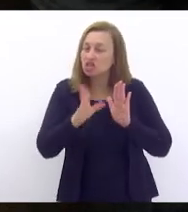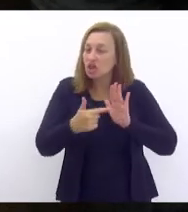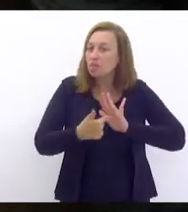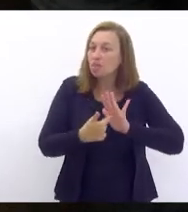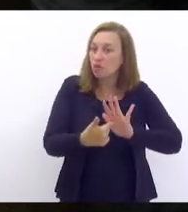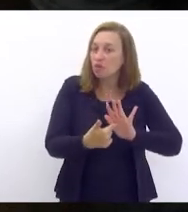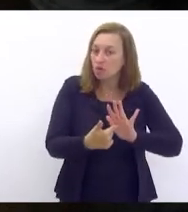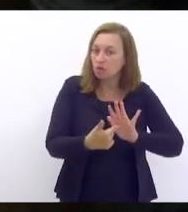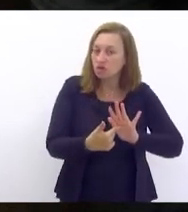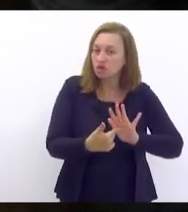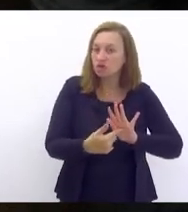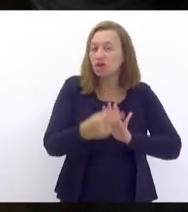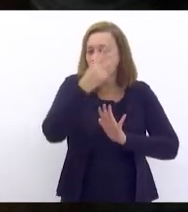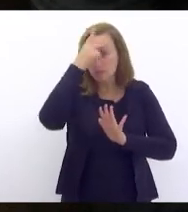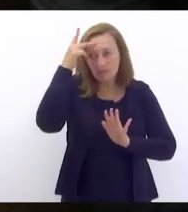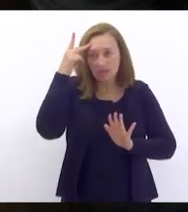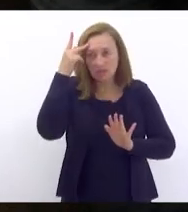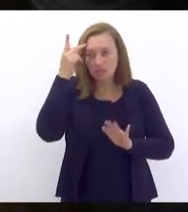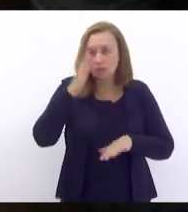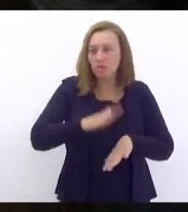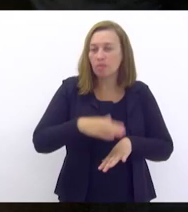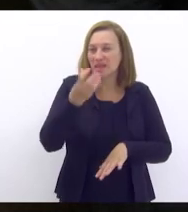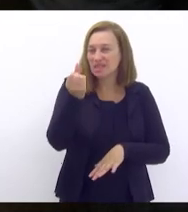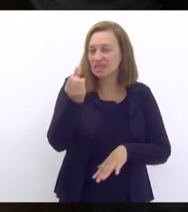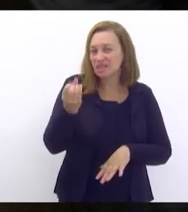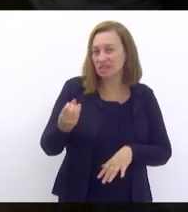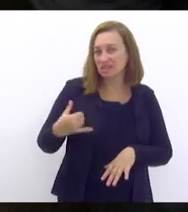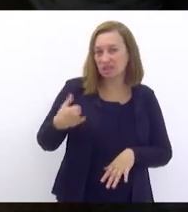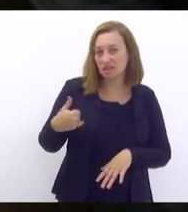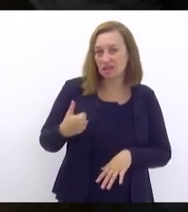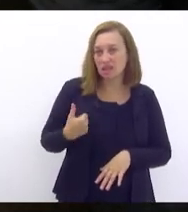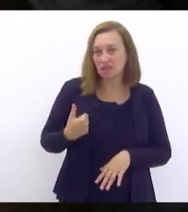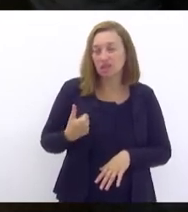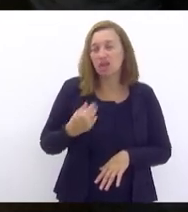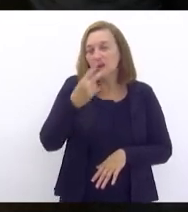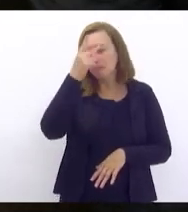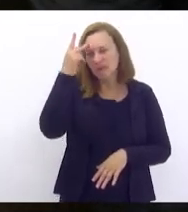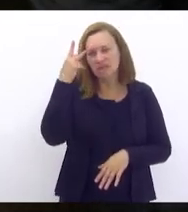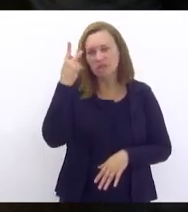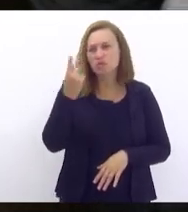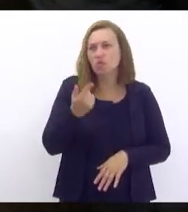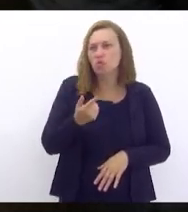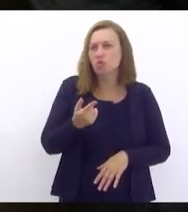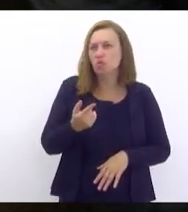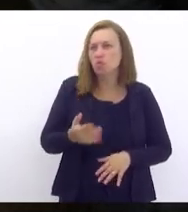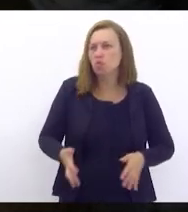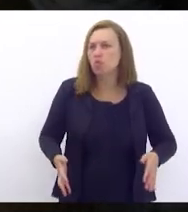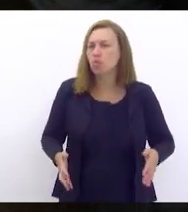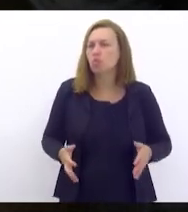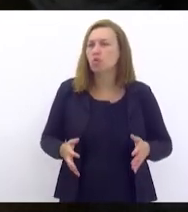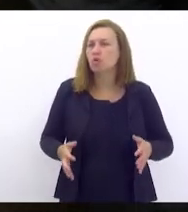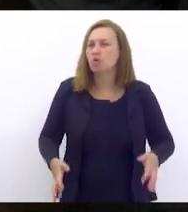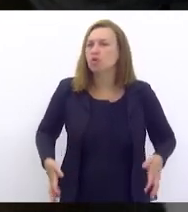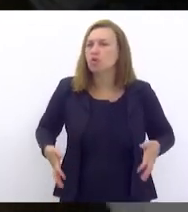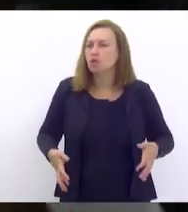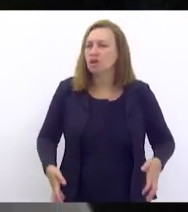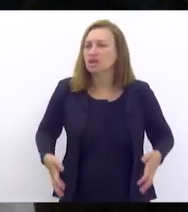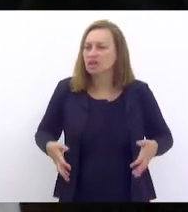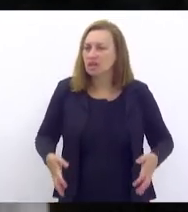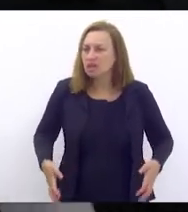para que pessoas com mais de 60 anos, pessoas com mobilidade reduzida